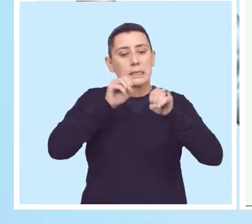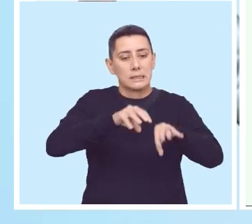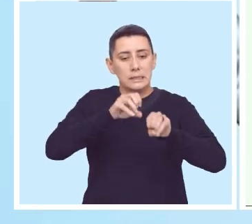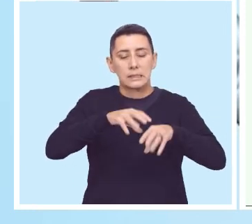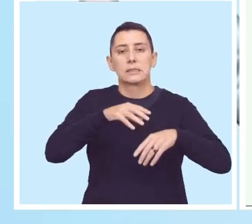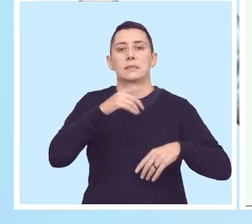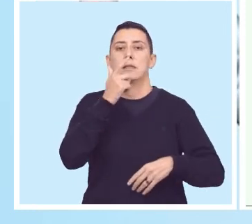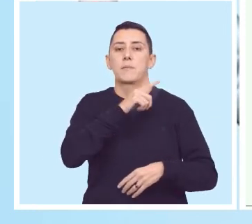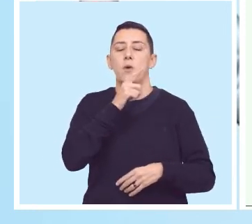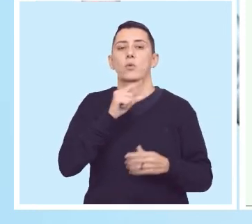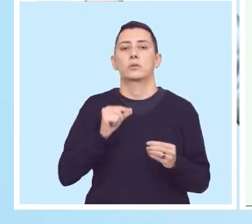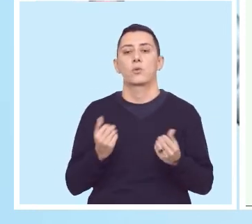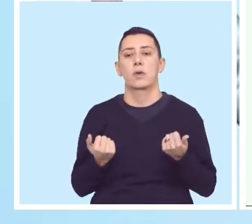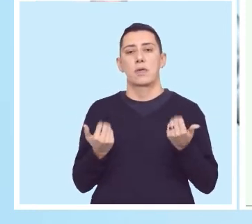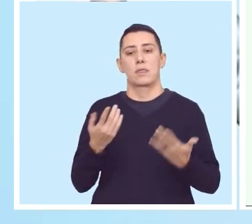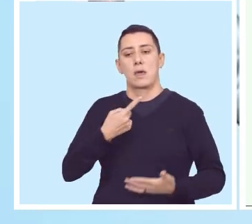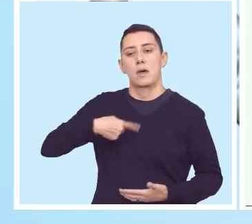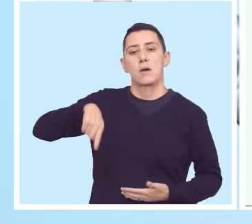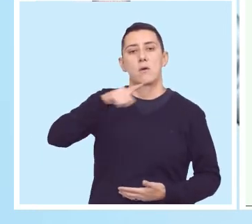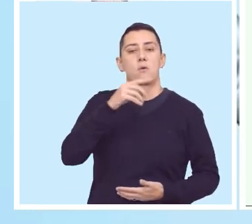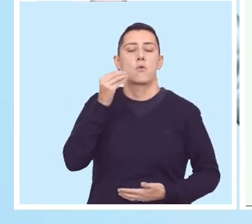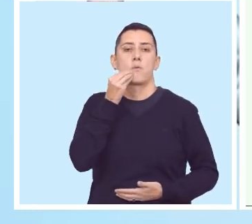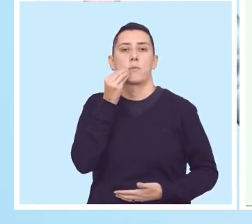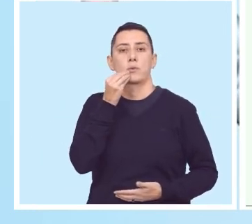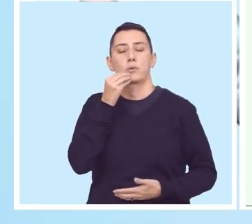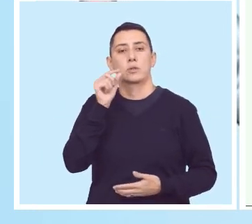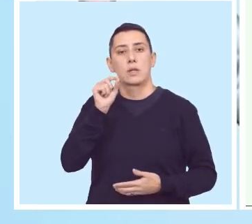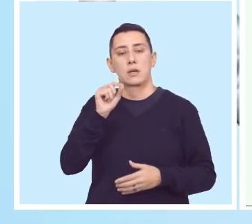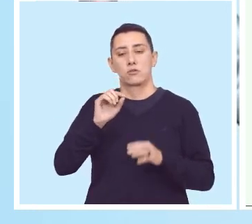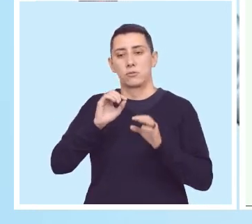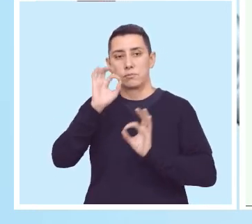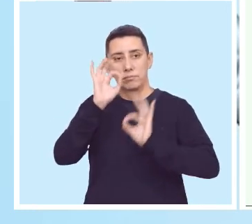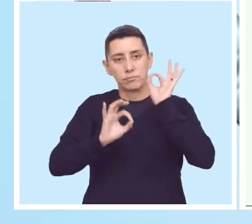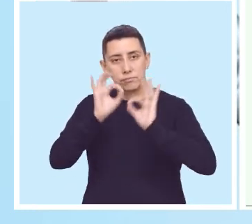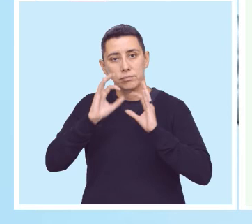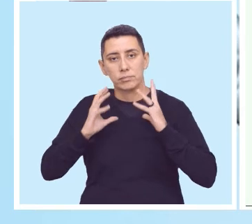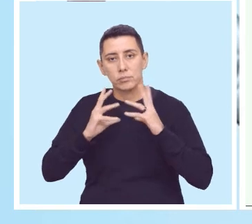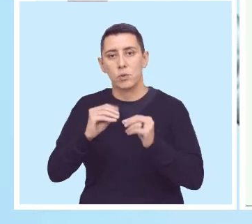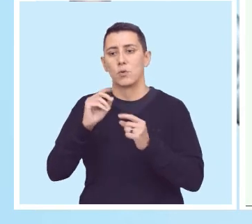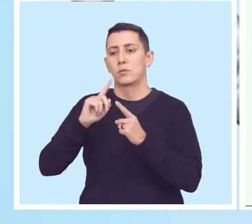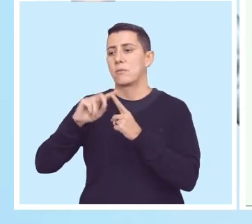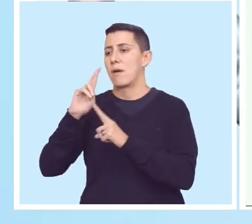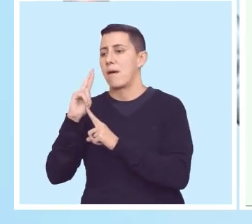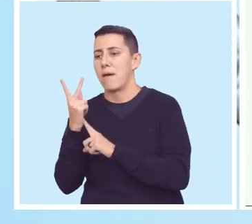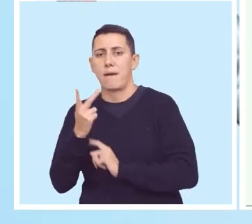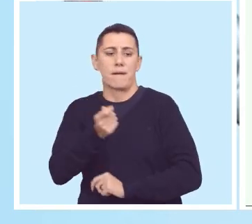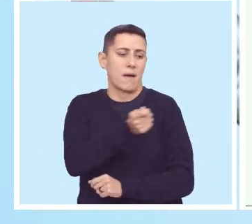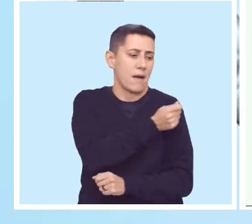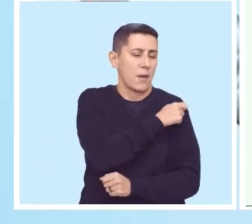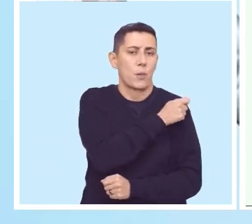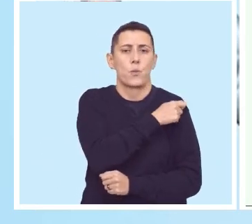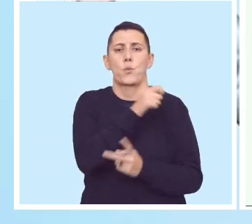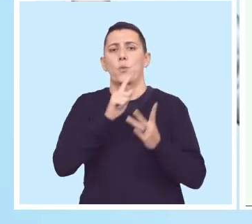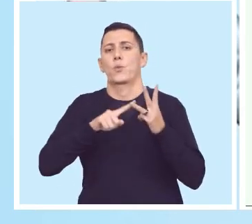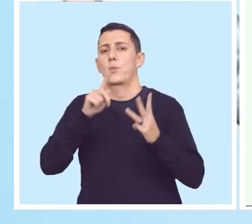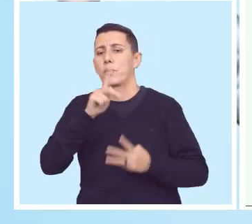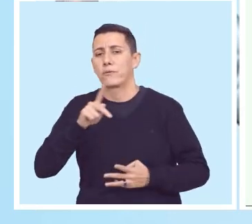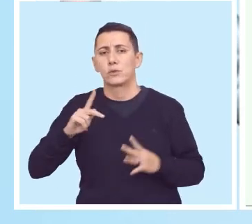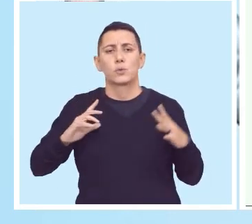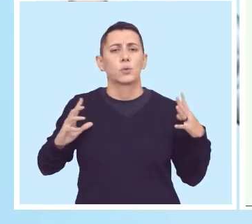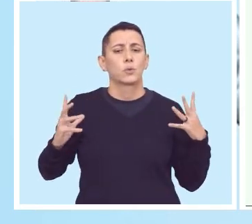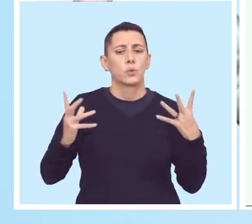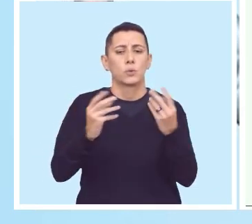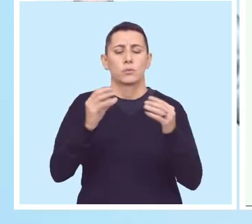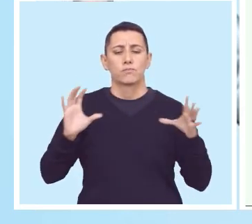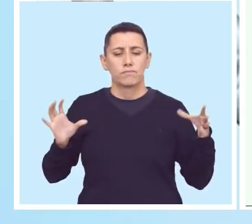todo esse ambiente propício, né, desde infraestrutura, passando por parte de RH, alunos, professores, para que a gente